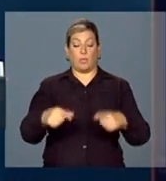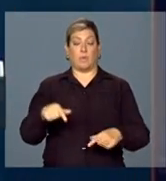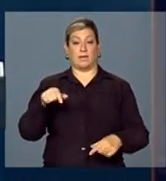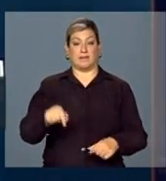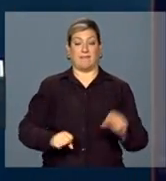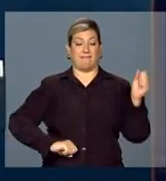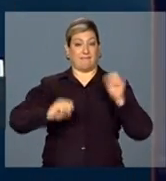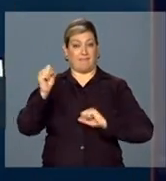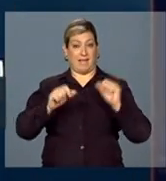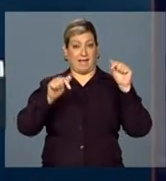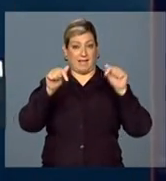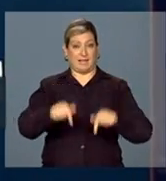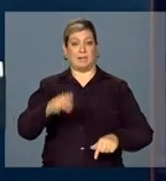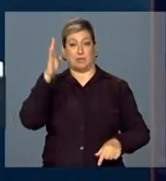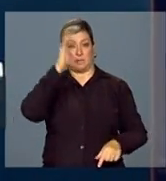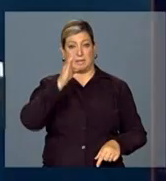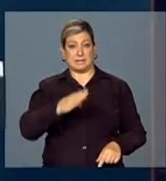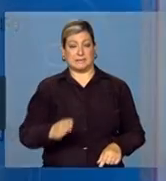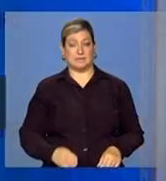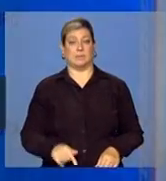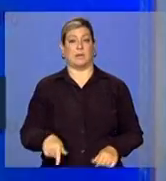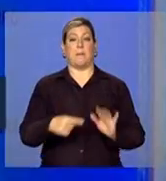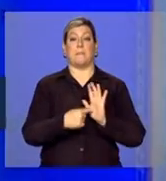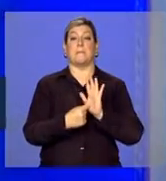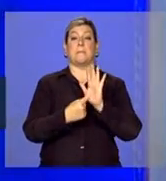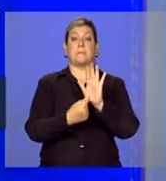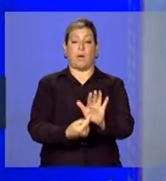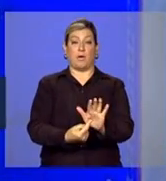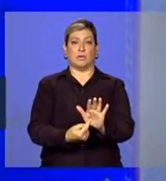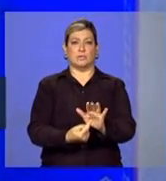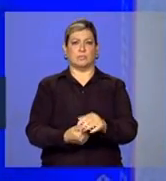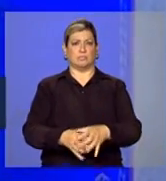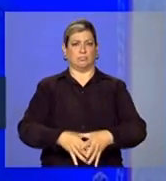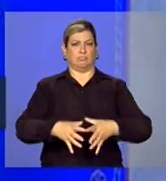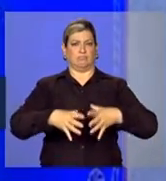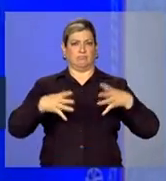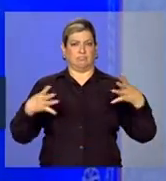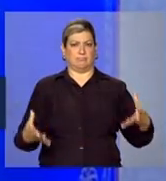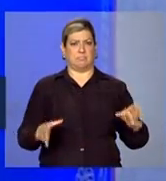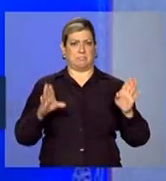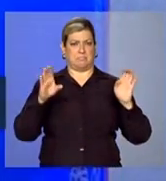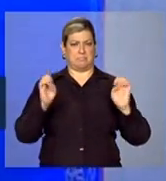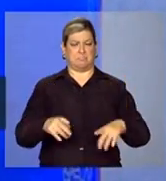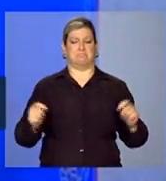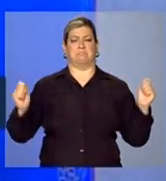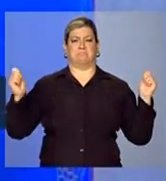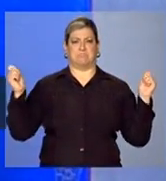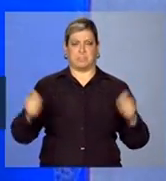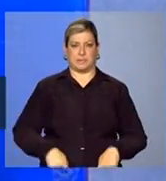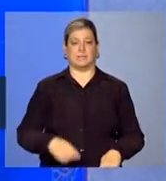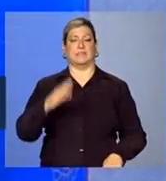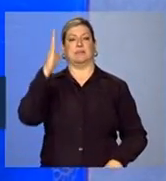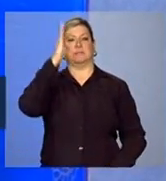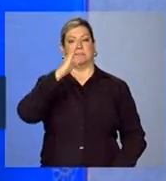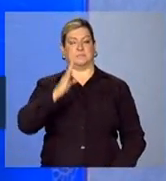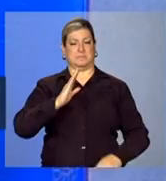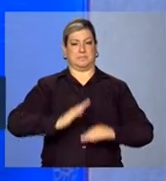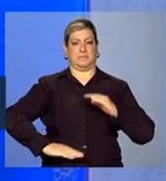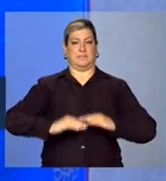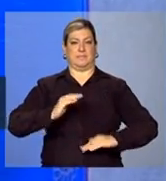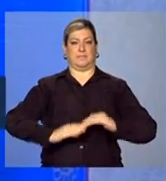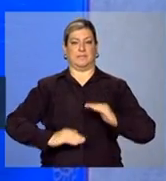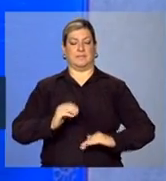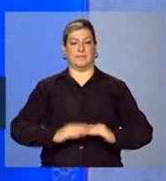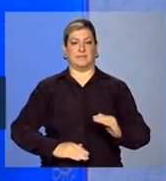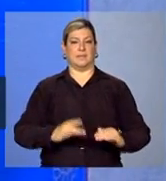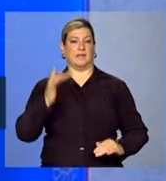que é produzido aqui, mostra a pujança da capacidade brasileira, tanto